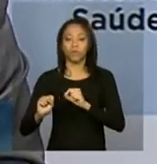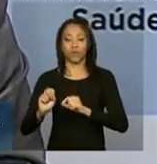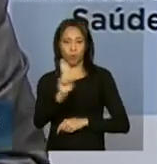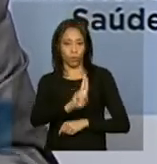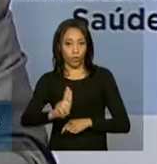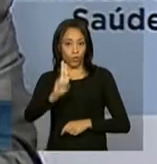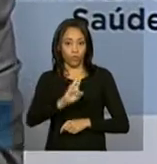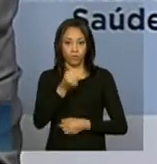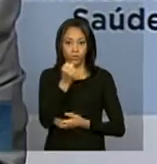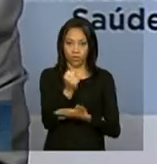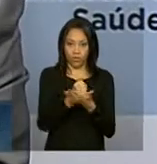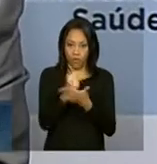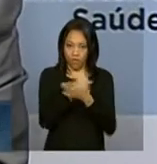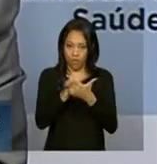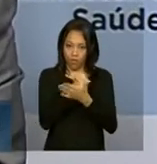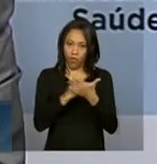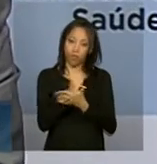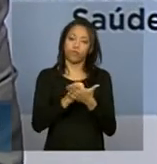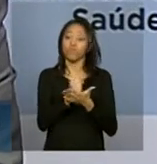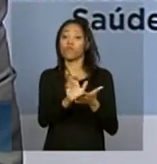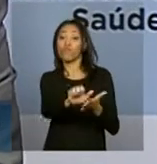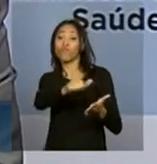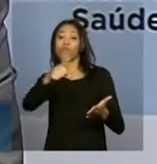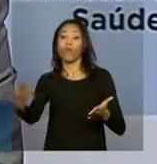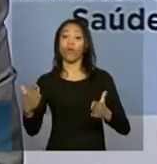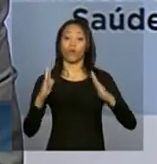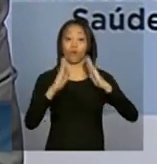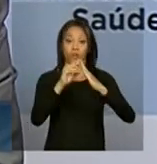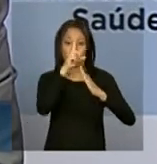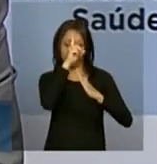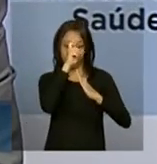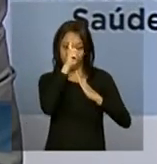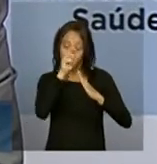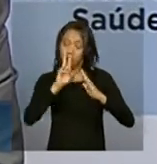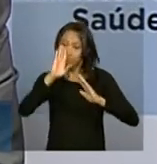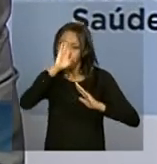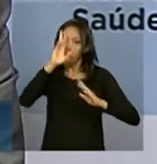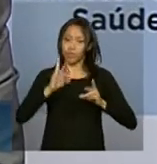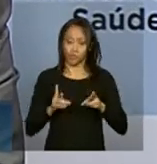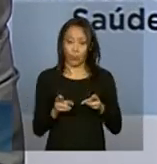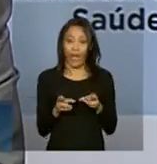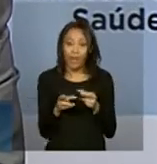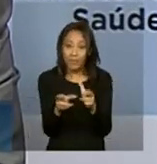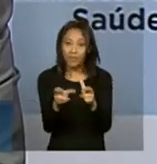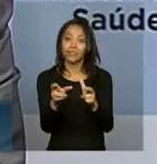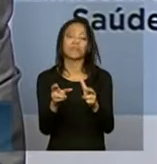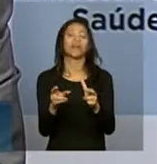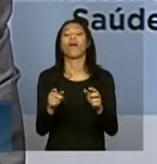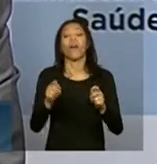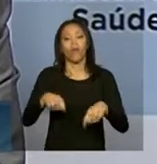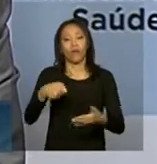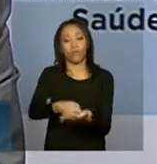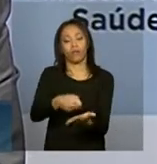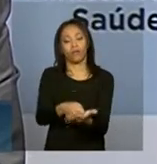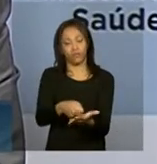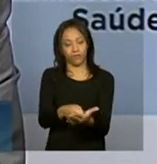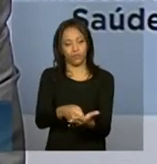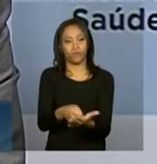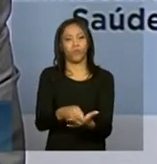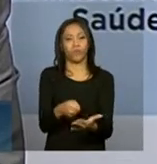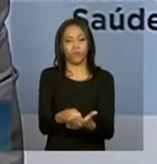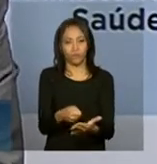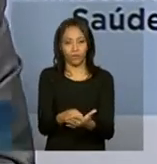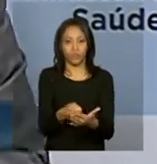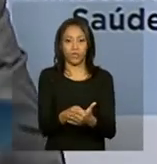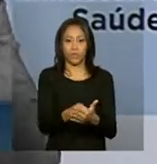dos medicamentos extra-hospitalares, sobretudo para o câncer, também passam a ser obrigatórios para